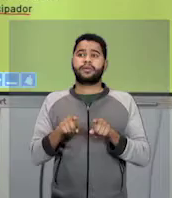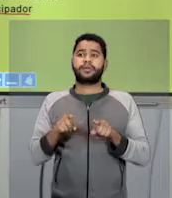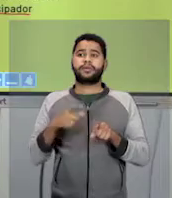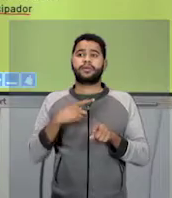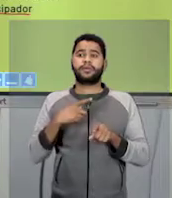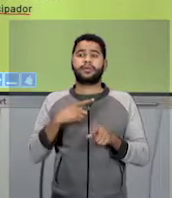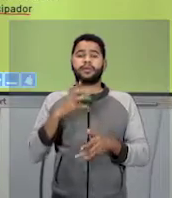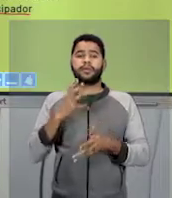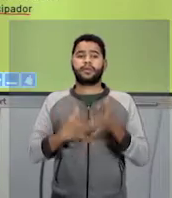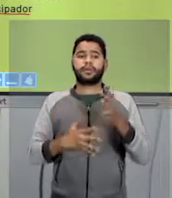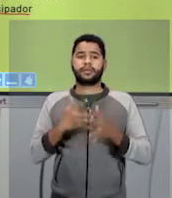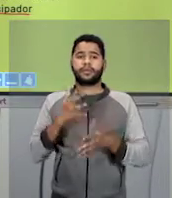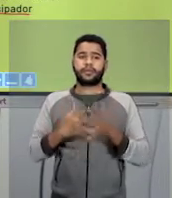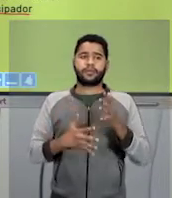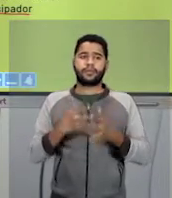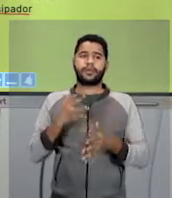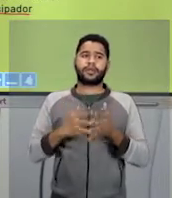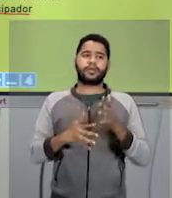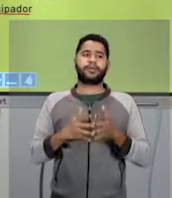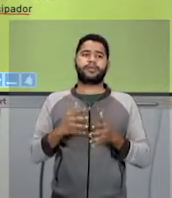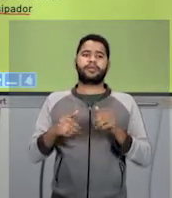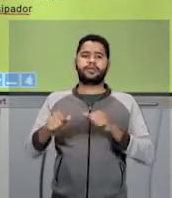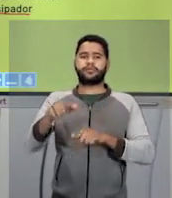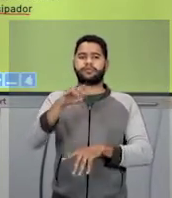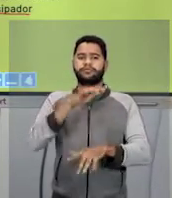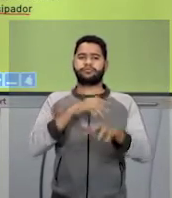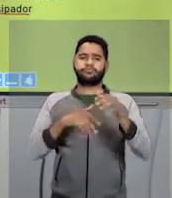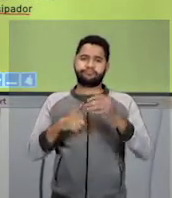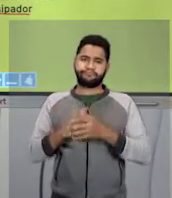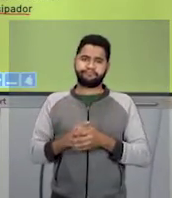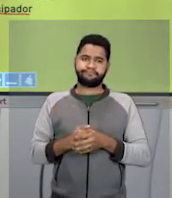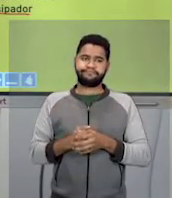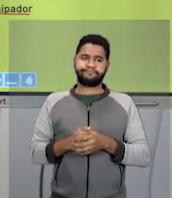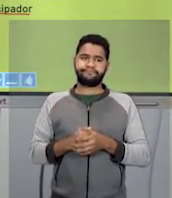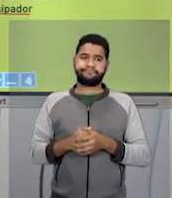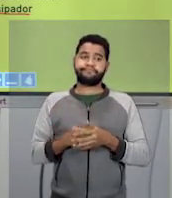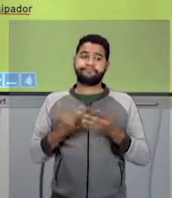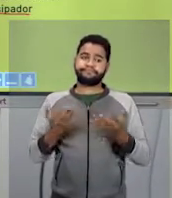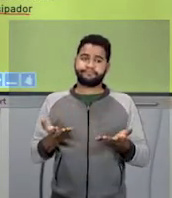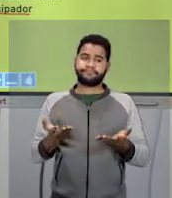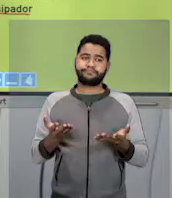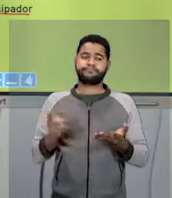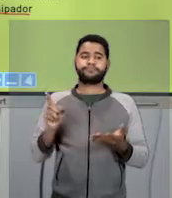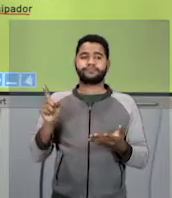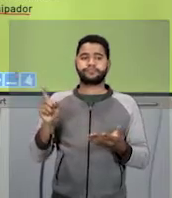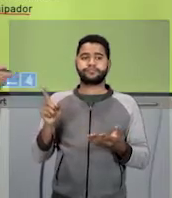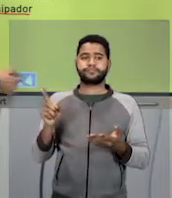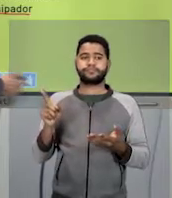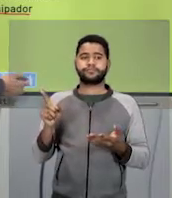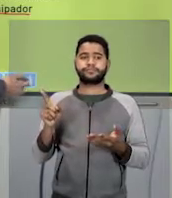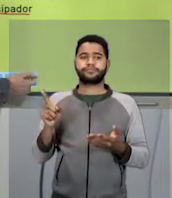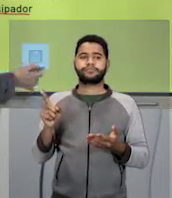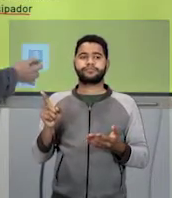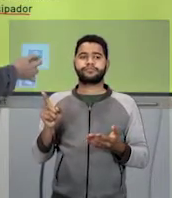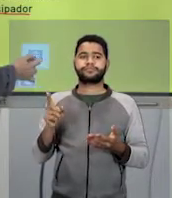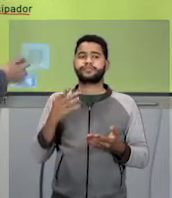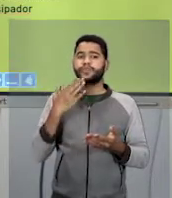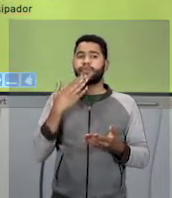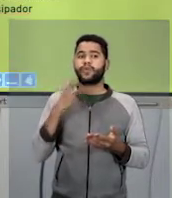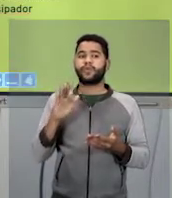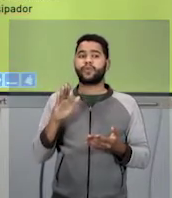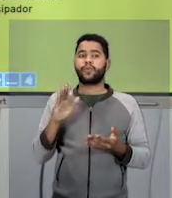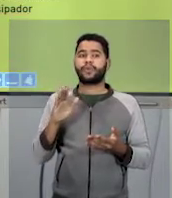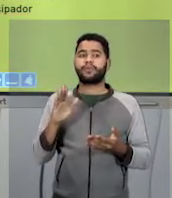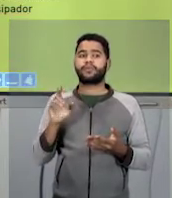uma atrapalhada nessa dissipação dessa energia, certo? Então, aqui nesse caso, qual que vai